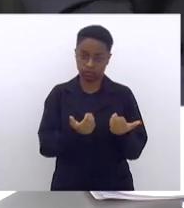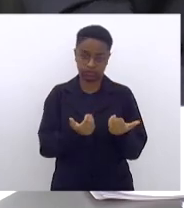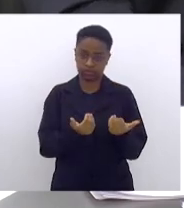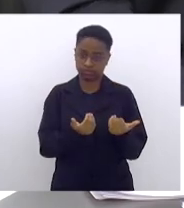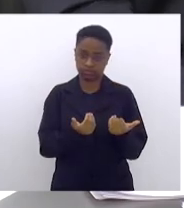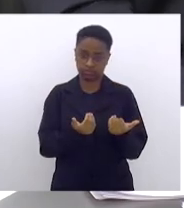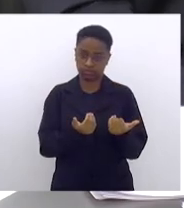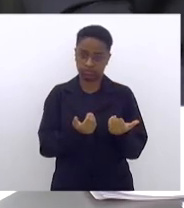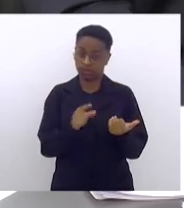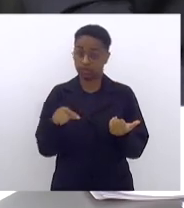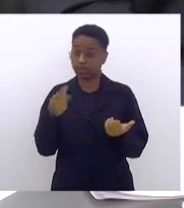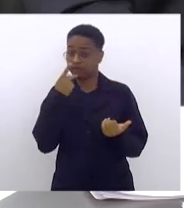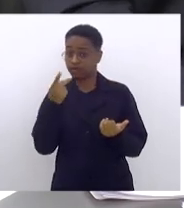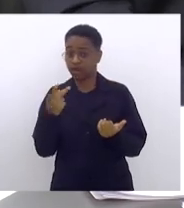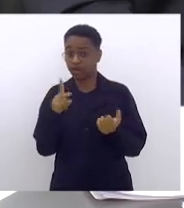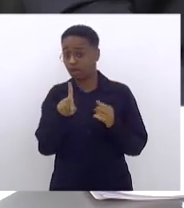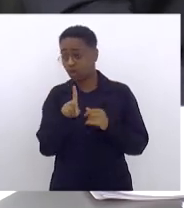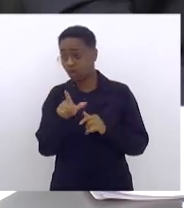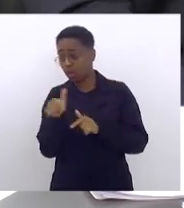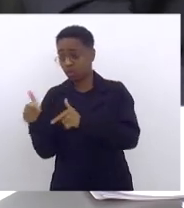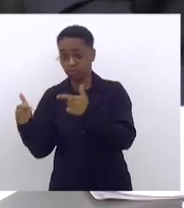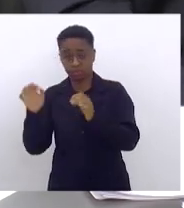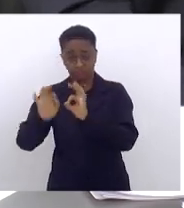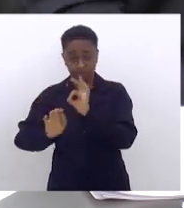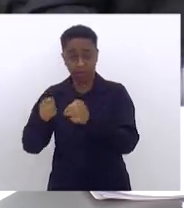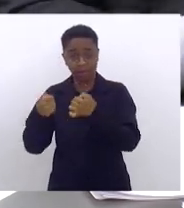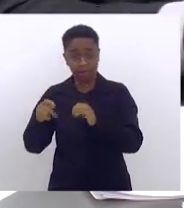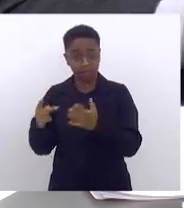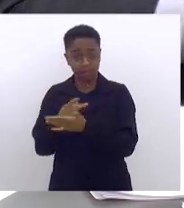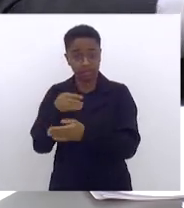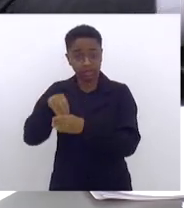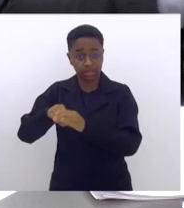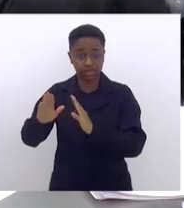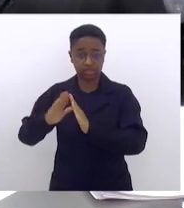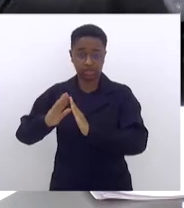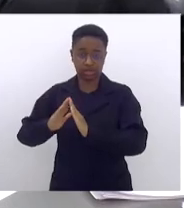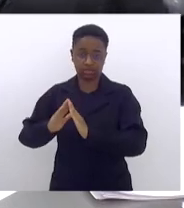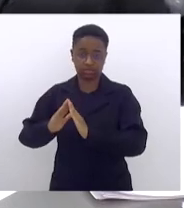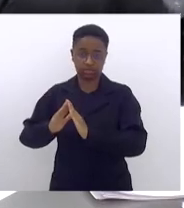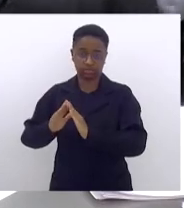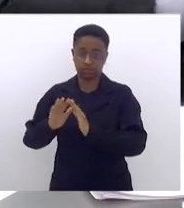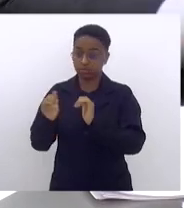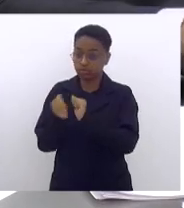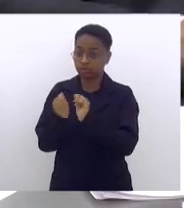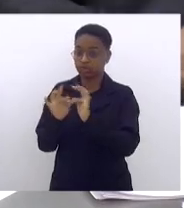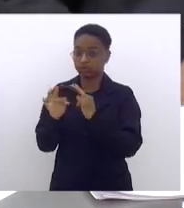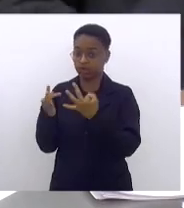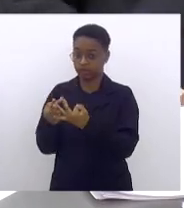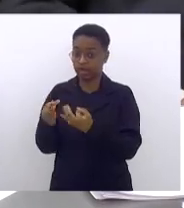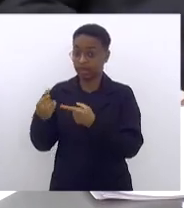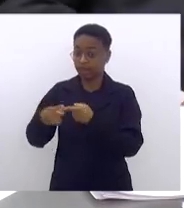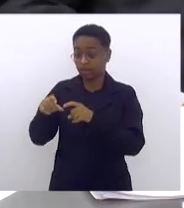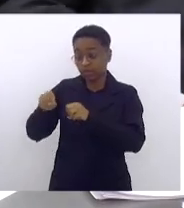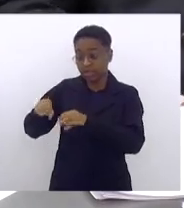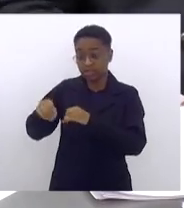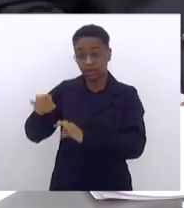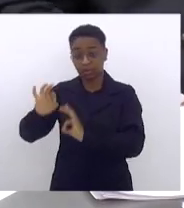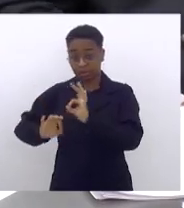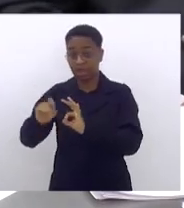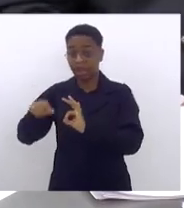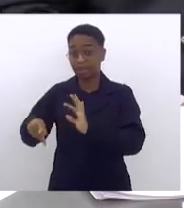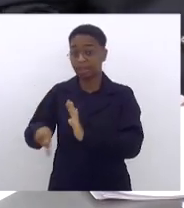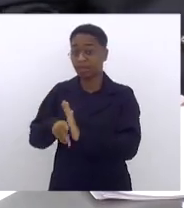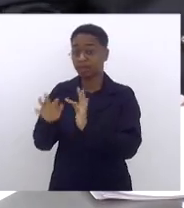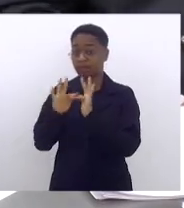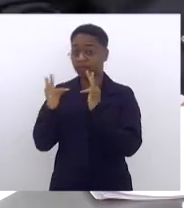outro tipo de preparo que deveria partir da família. Né? Essa educação, esse preparo deveria partir da família.